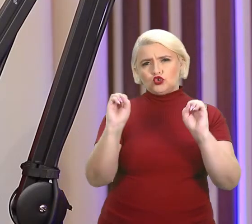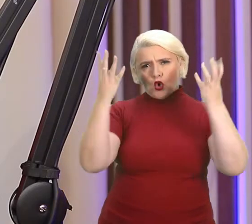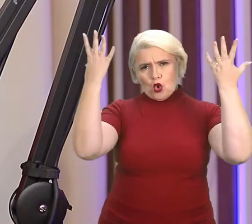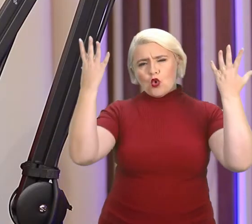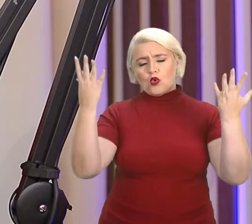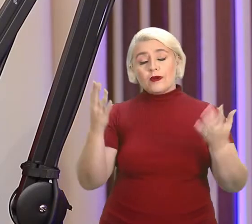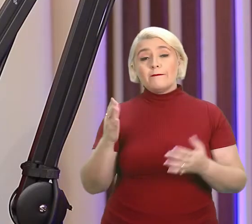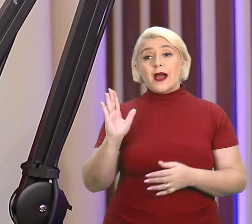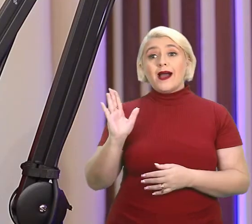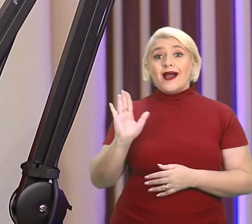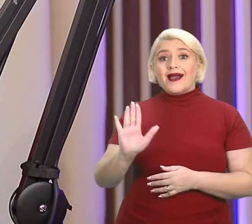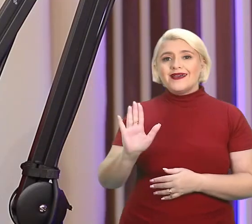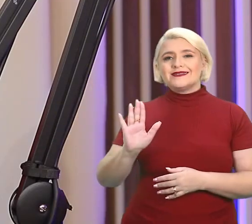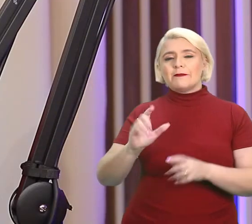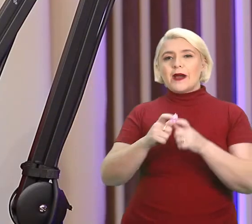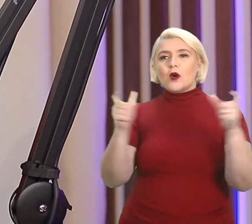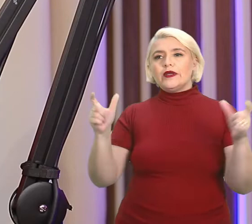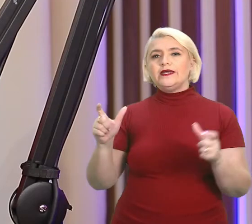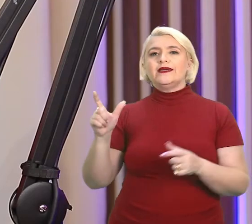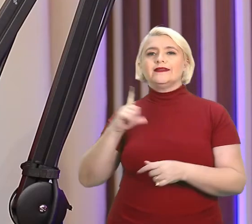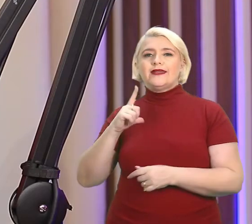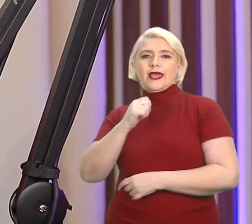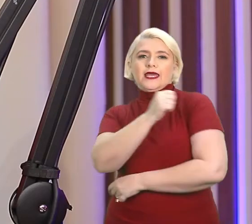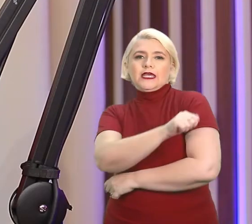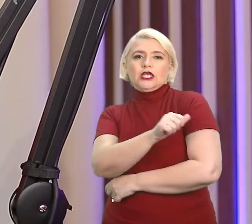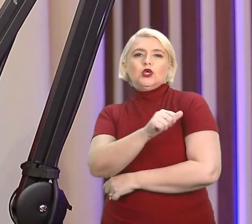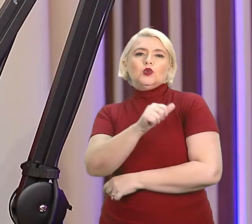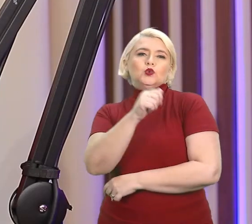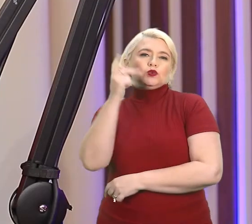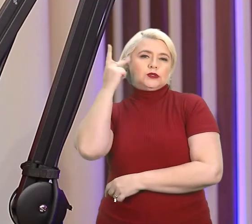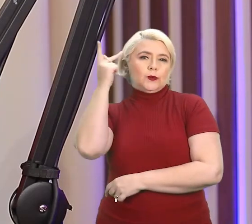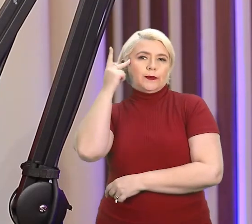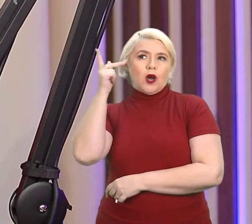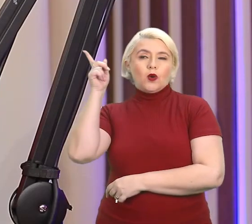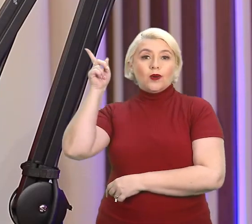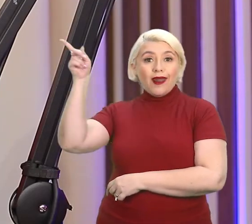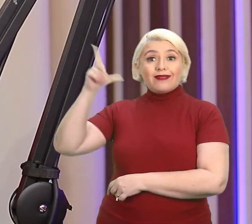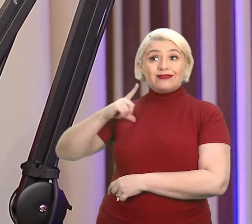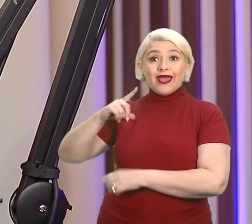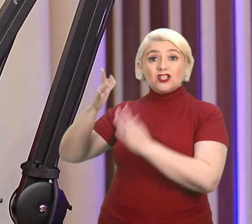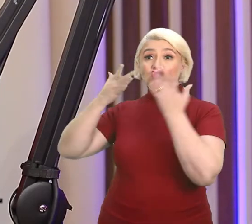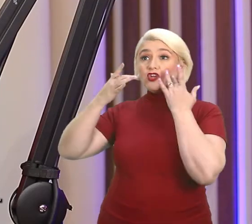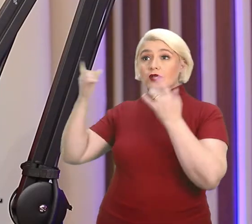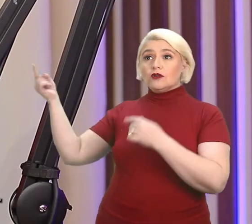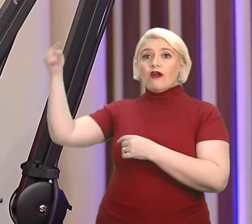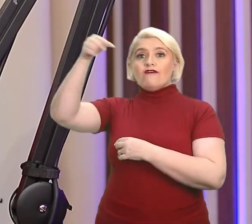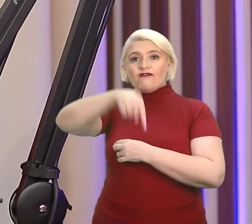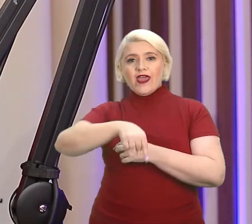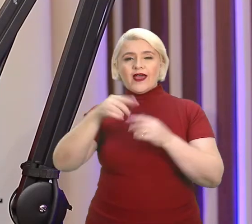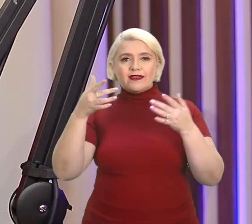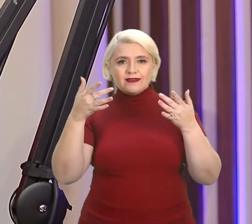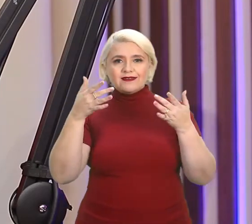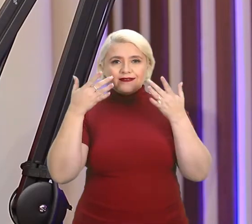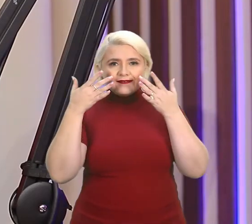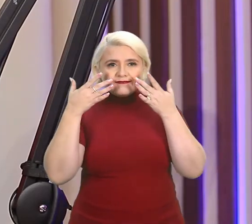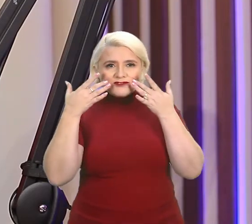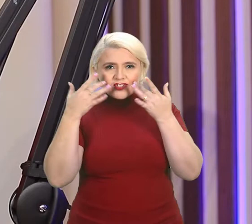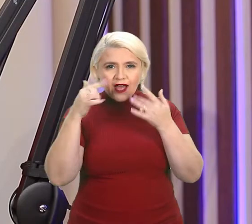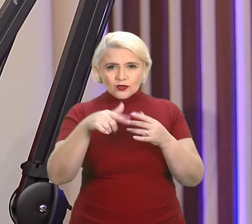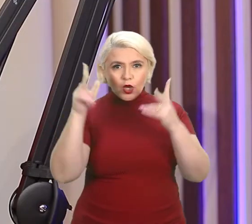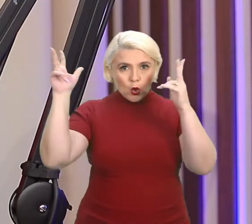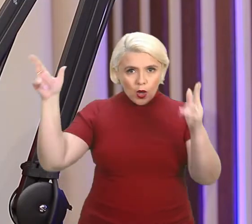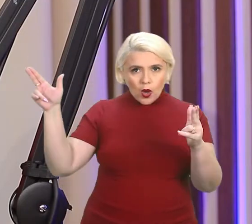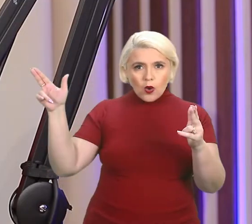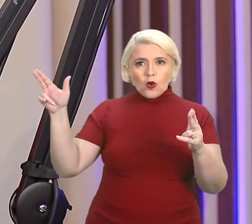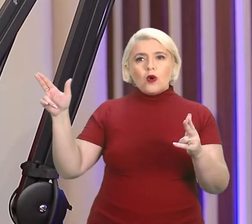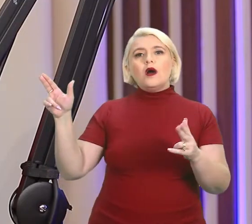que quando já vinha de fora, Rio, São Paulo, com o projeto, precisa de ter intérprete, aí contratava o intérprete da cidade. Não era uma conquista